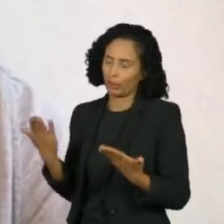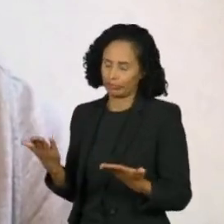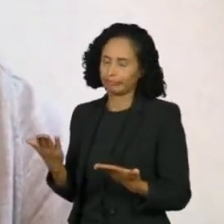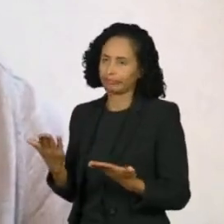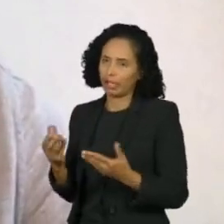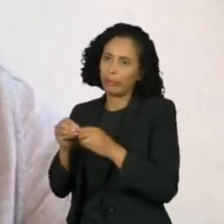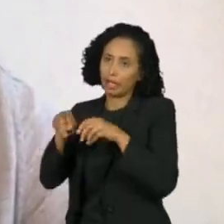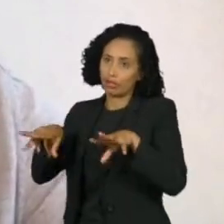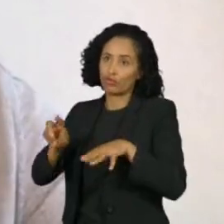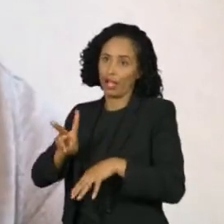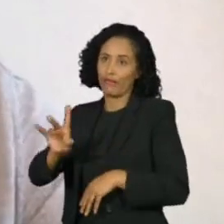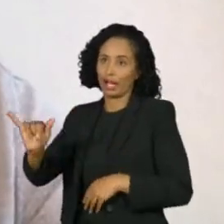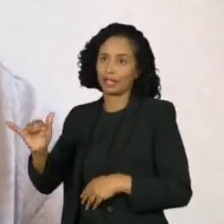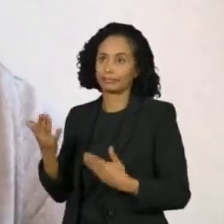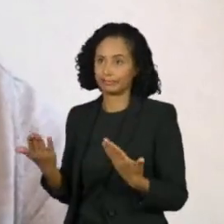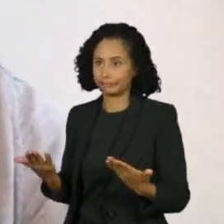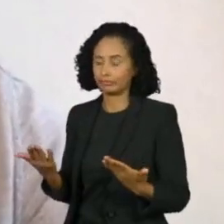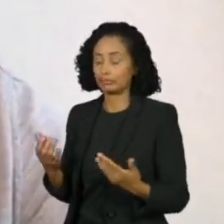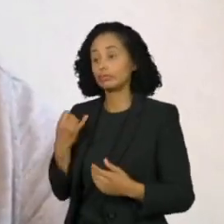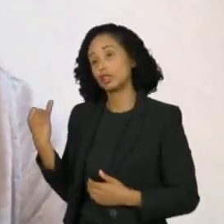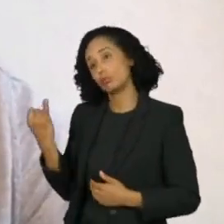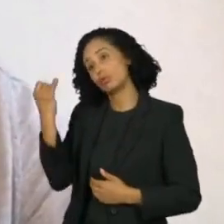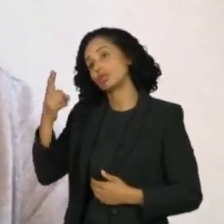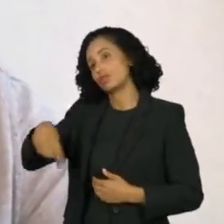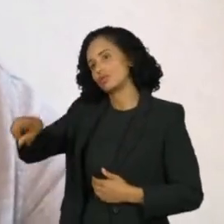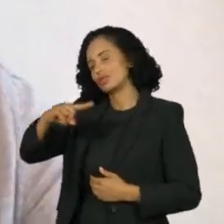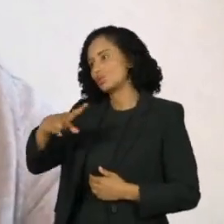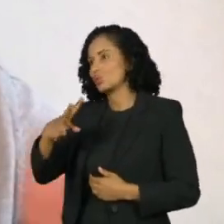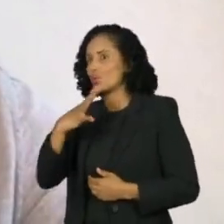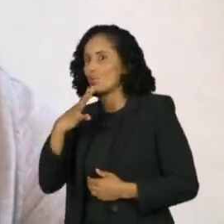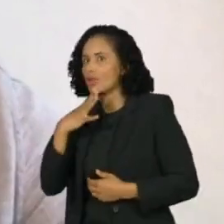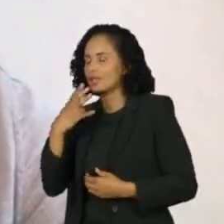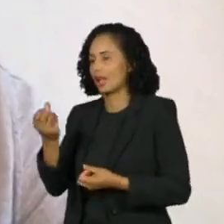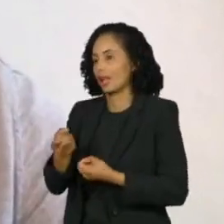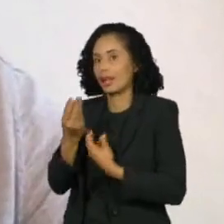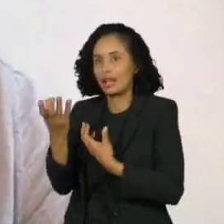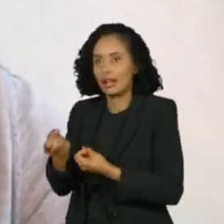lição importante para que outros sistemas também não venham a ser comprometidos